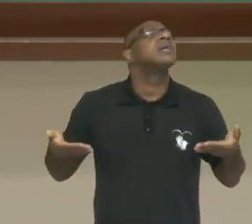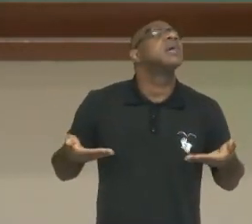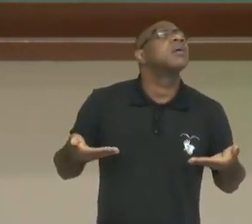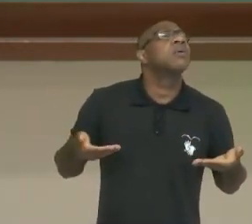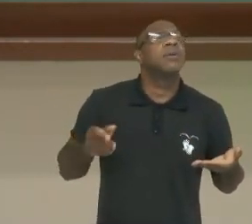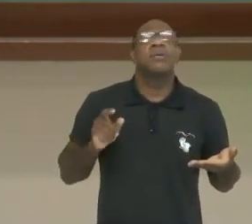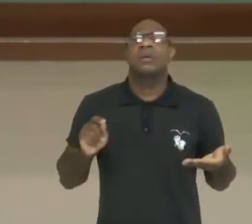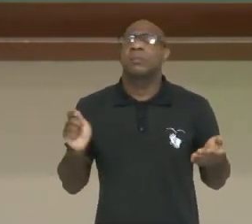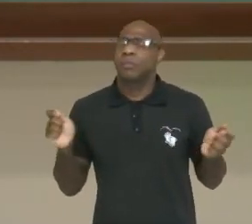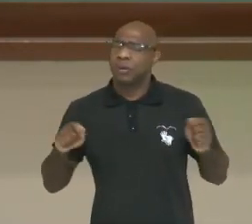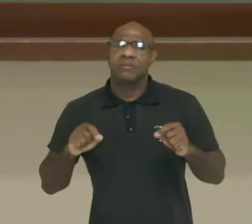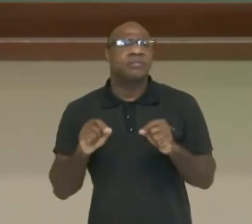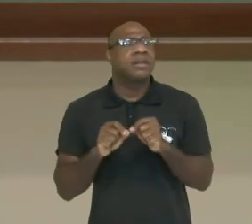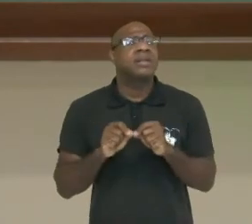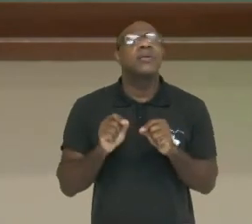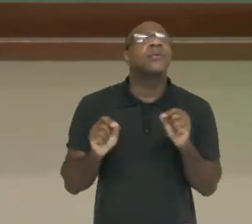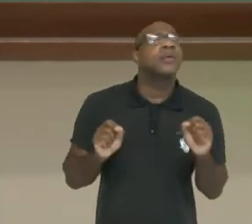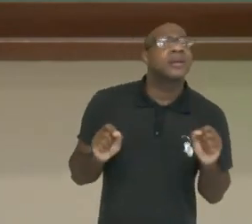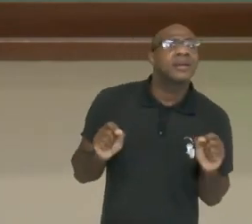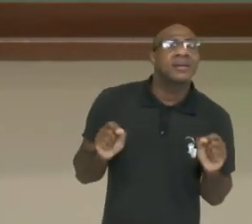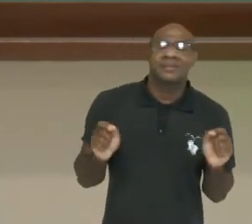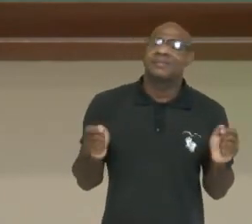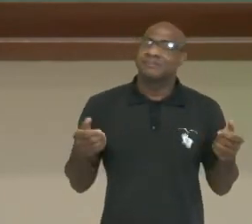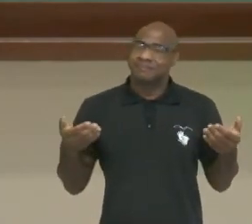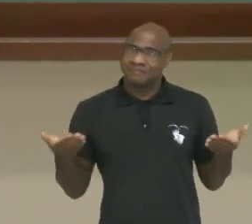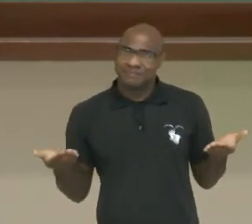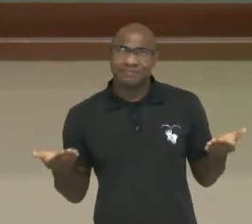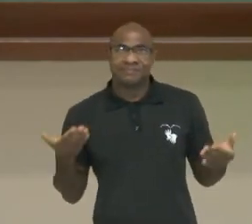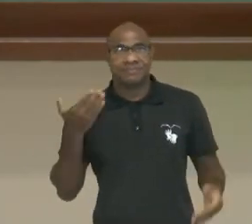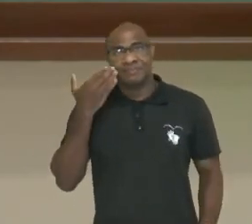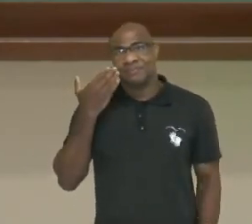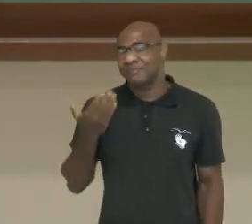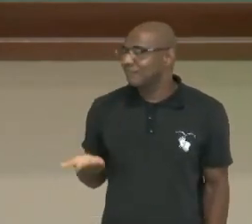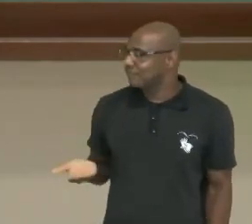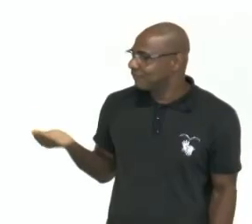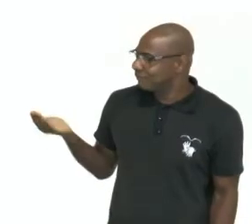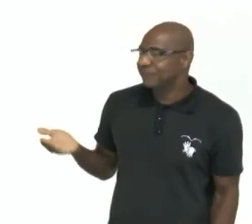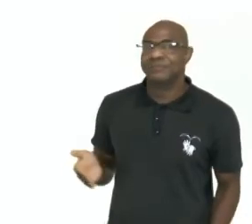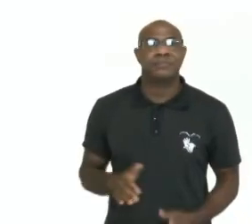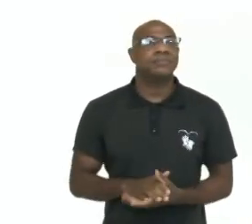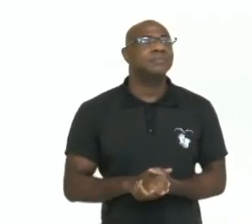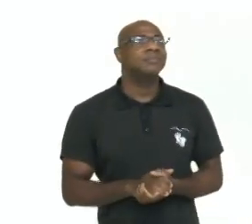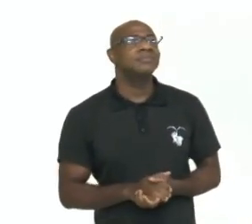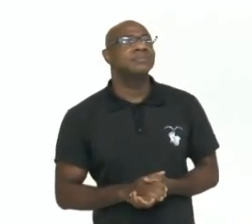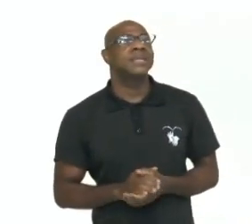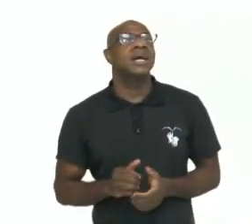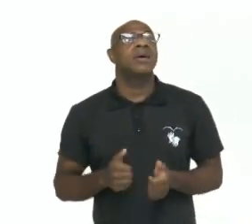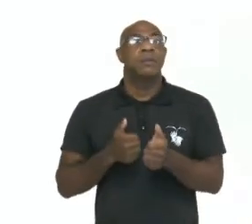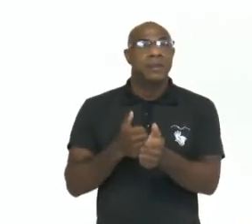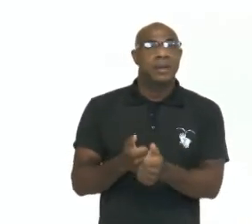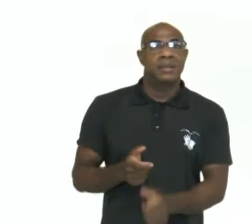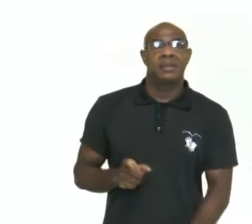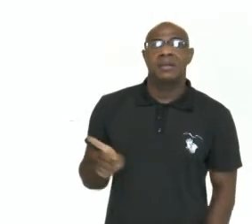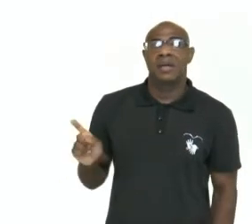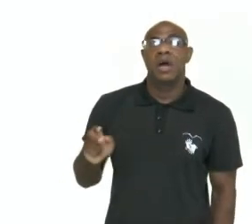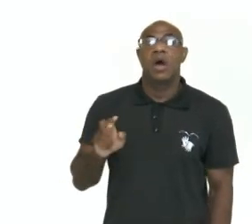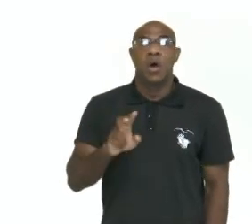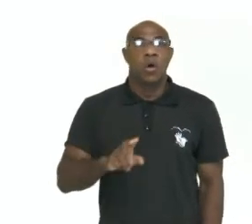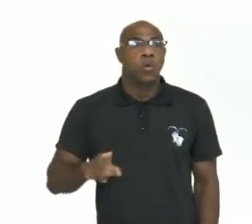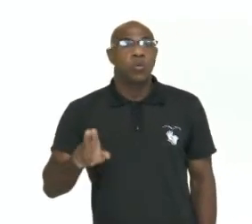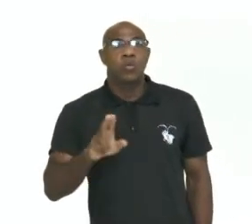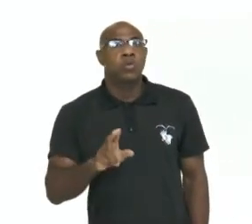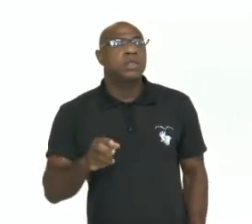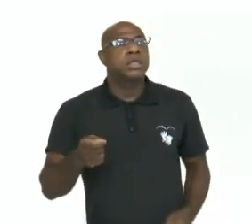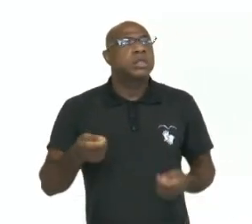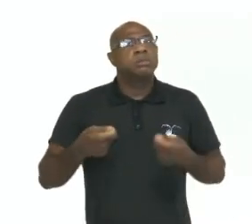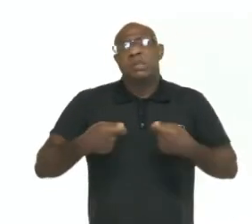pode fazer é que vai realmente acarretar numa incoerência? Acompanhem comigo. Então, o uso